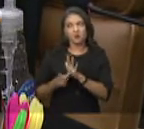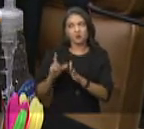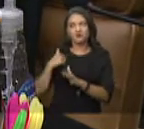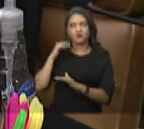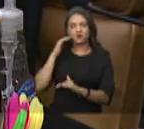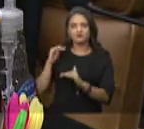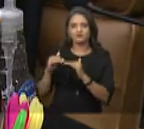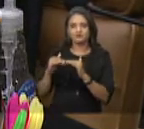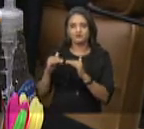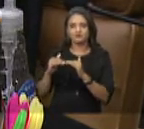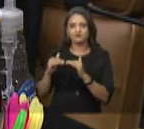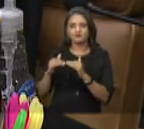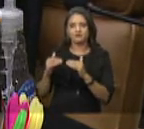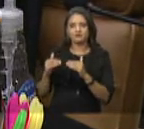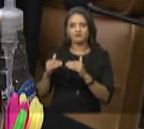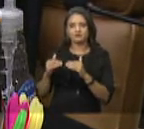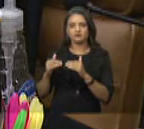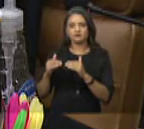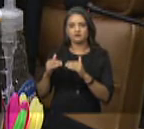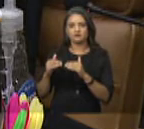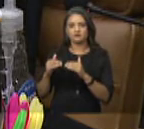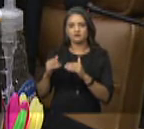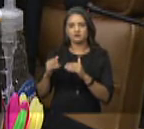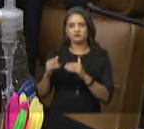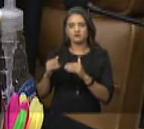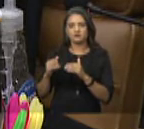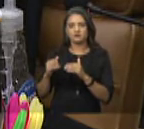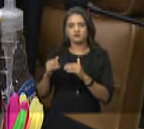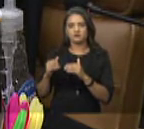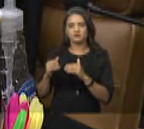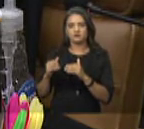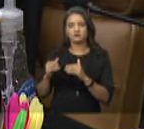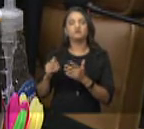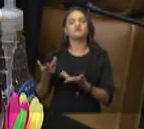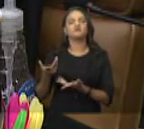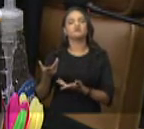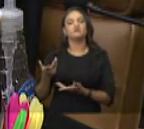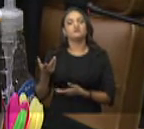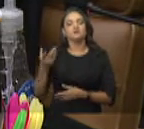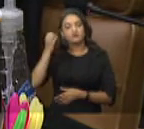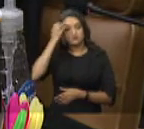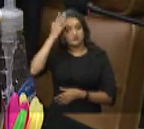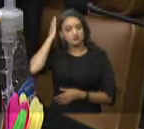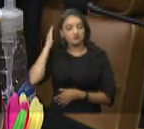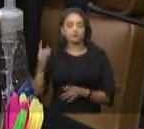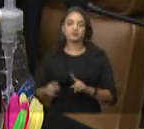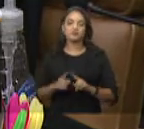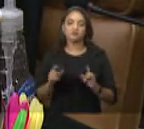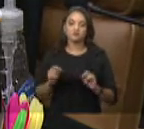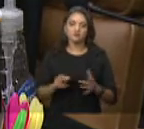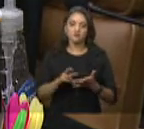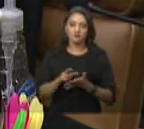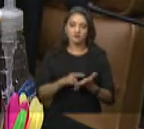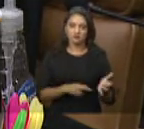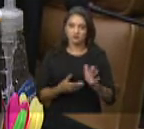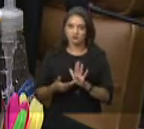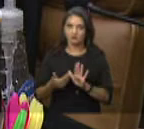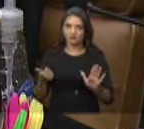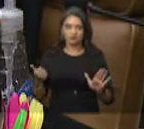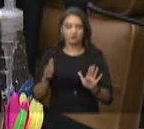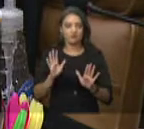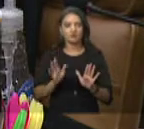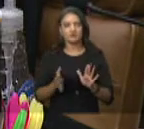o voto de sua excelência vossa excelência Ministro mas pelo que eu entendi isso excelência Ministro relator retira